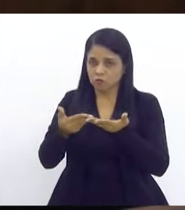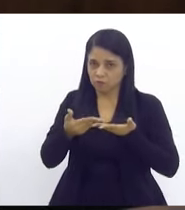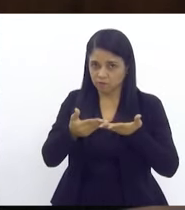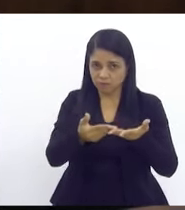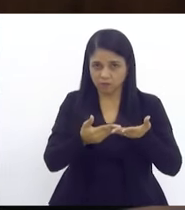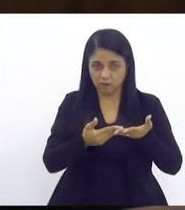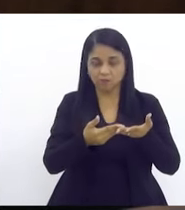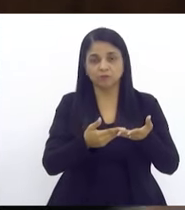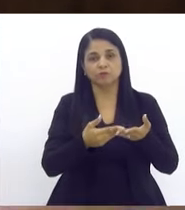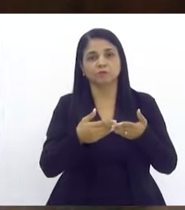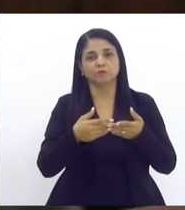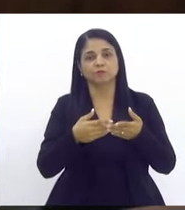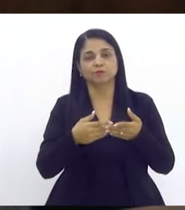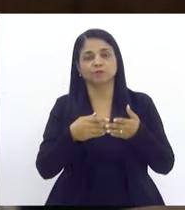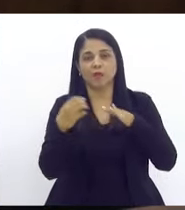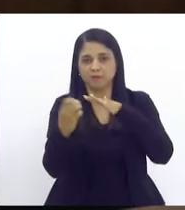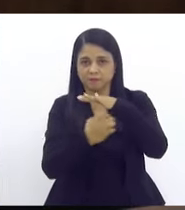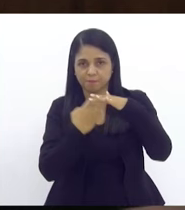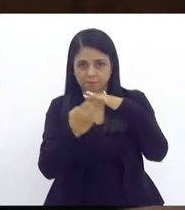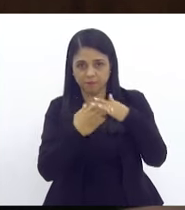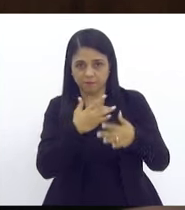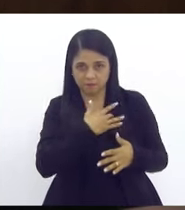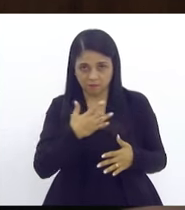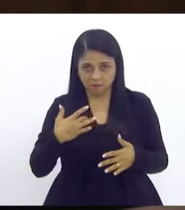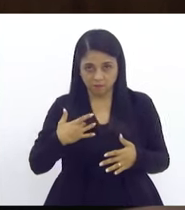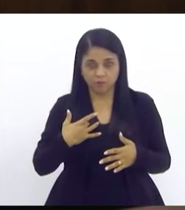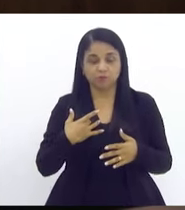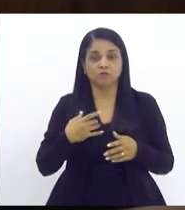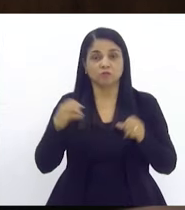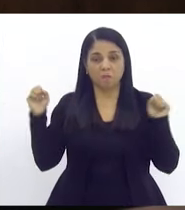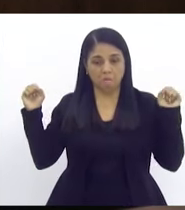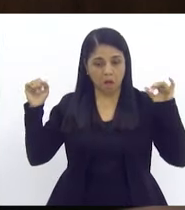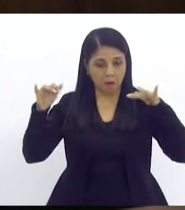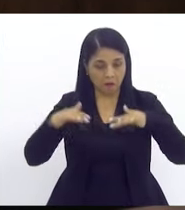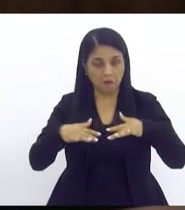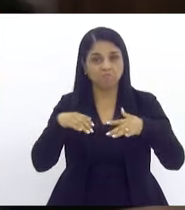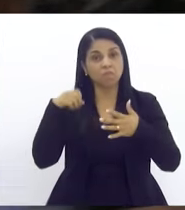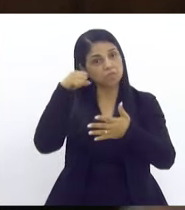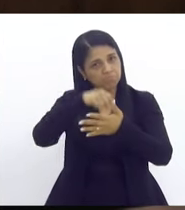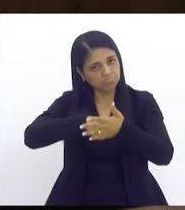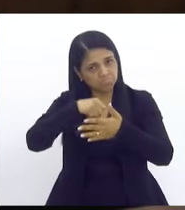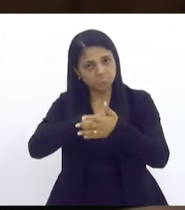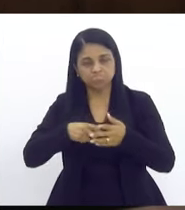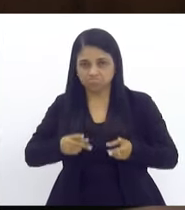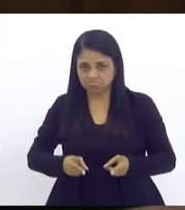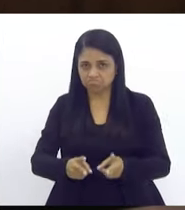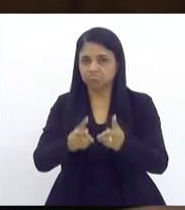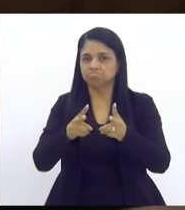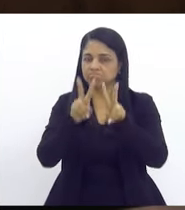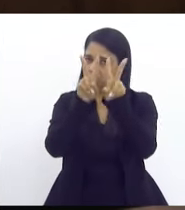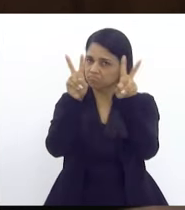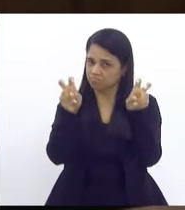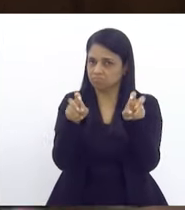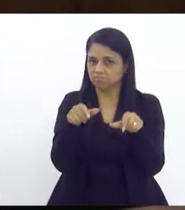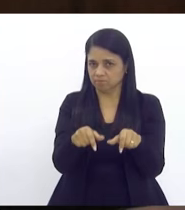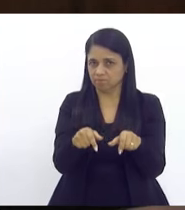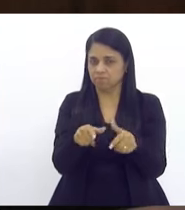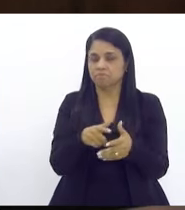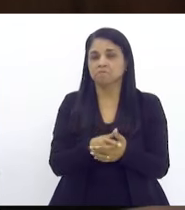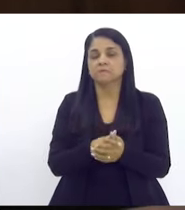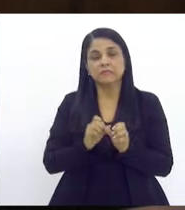estava lotado. Então, só para deixar claro que vamos continuar lutando por essa causa, sobretudo